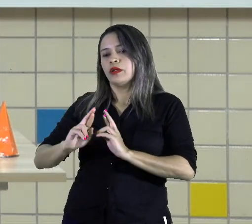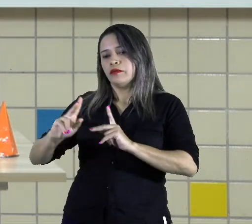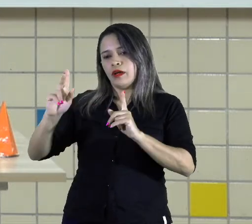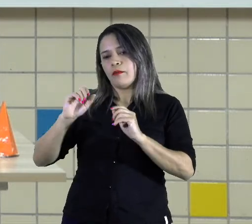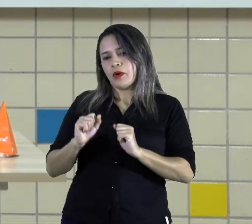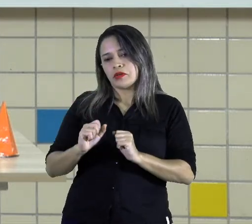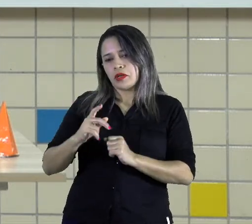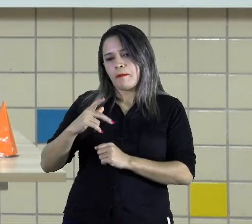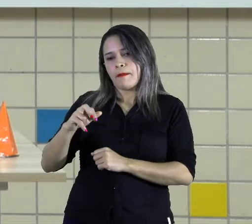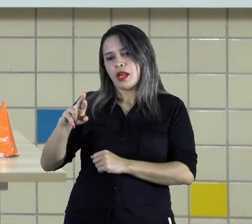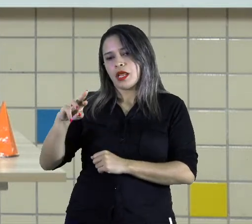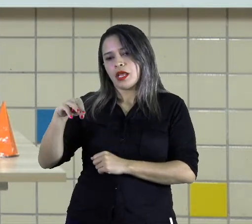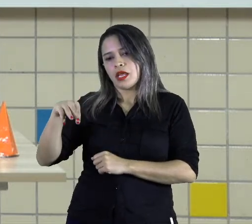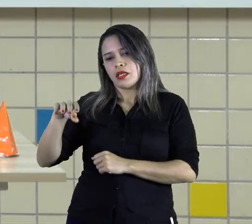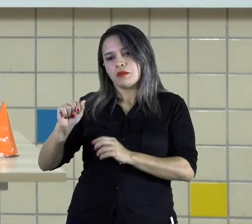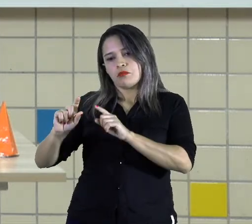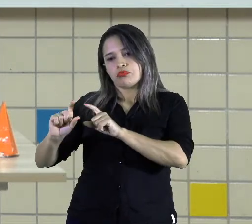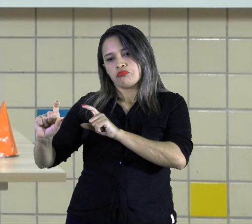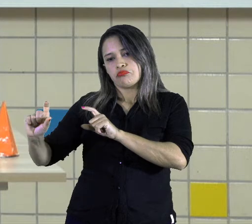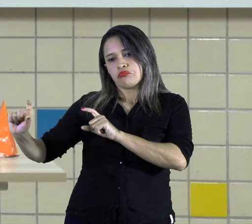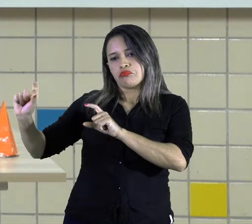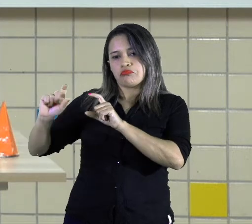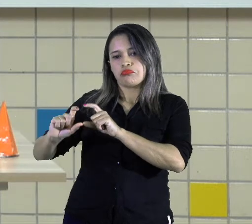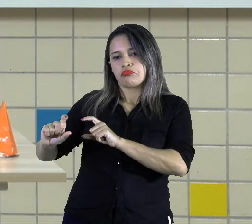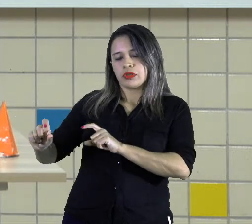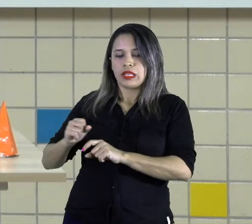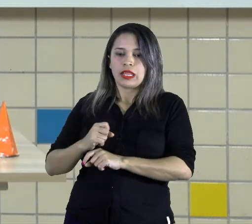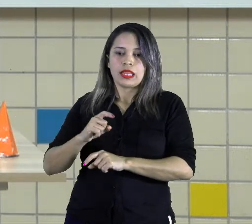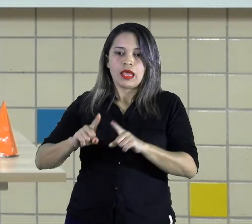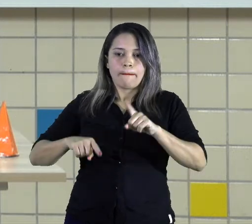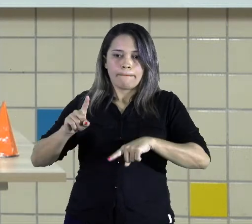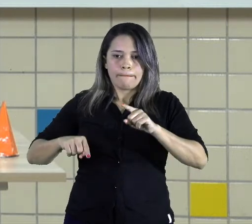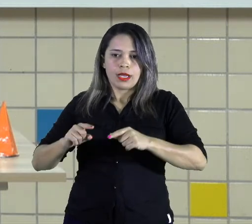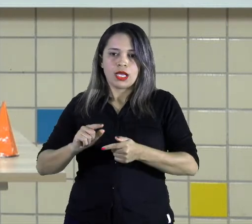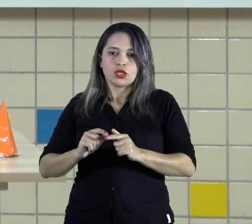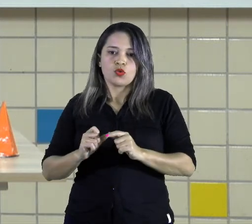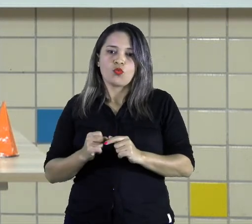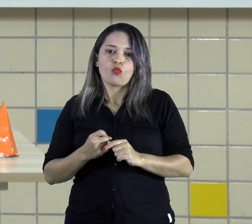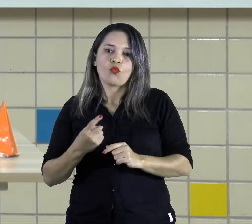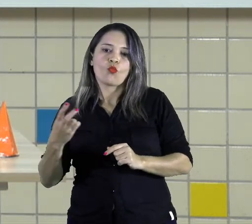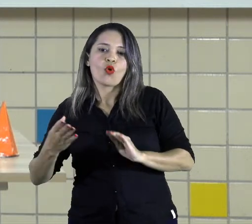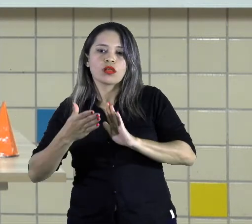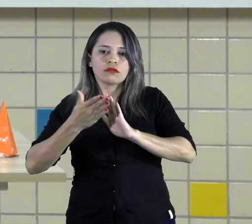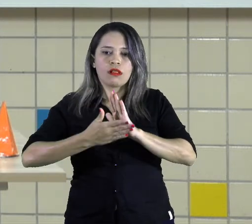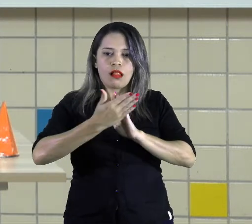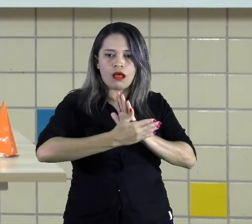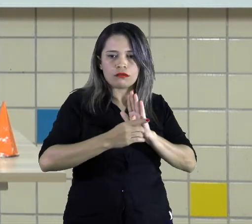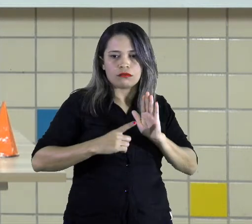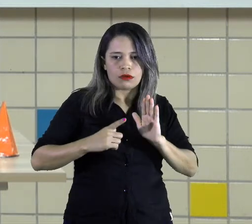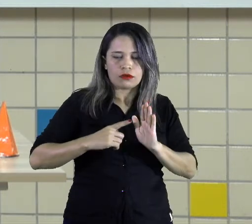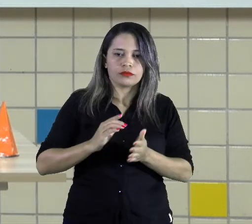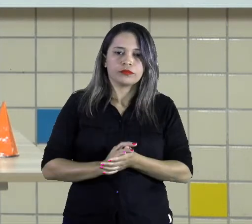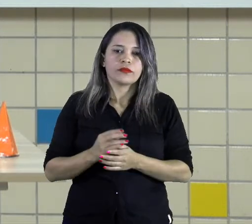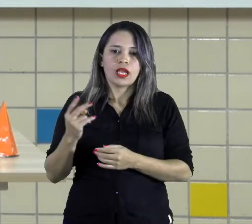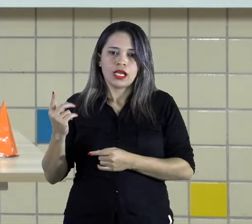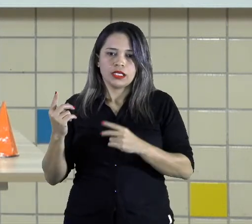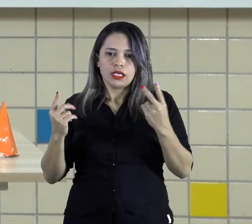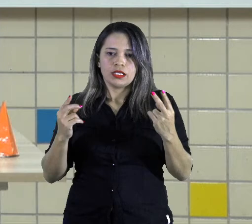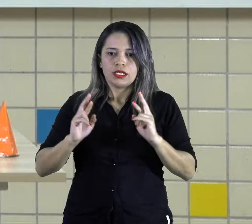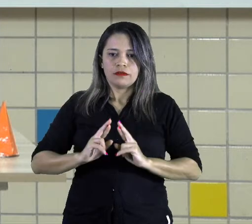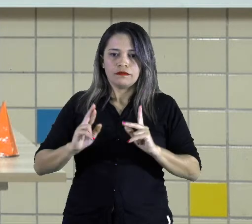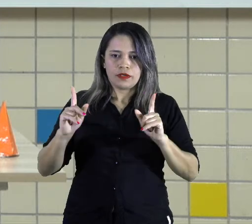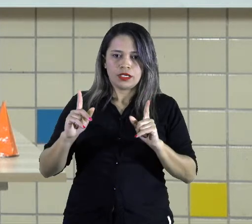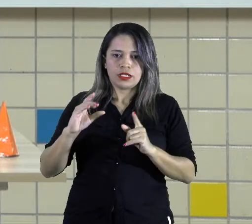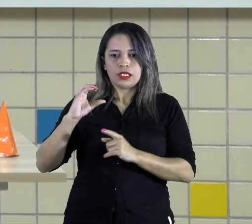triangular, depende da quantidade de ladinhos que tem. Mas esses 2 prismas, eles são diferenciados. Esse nós damos o nome de cubo,